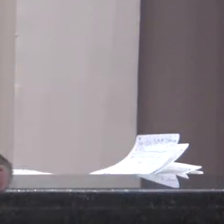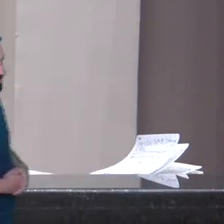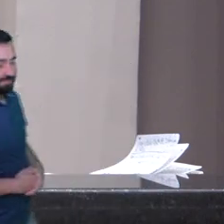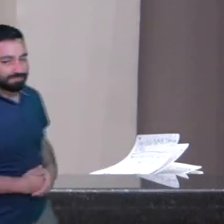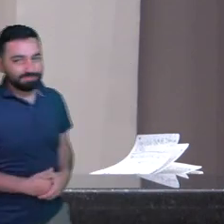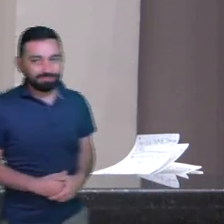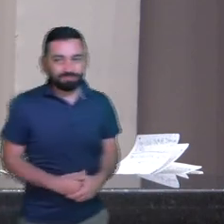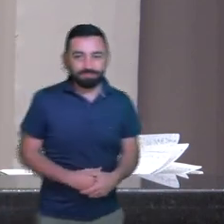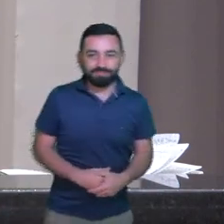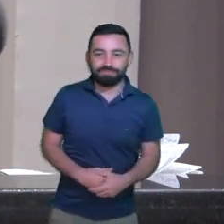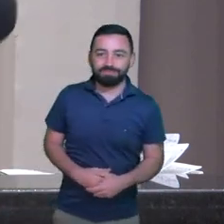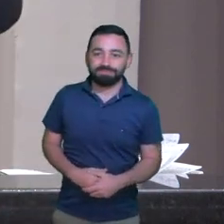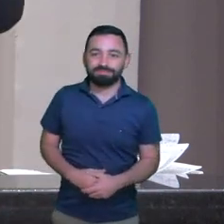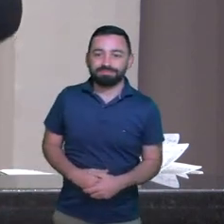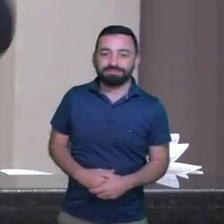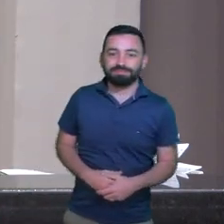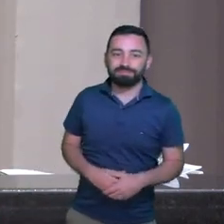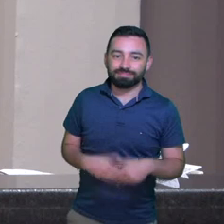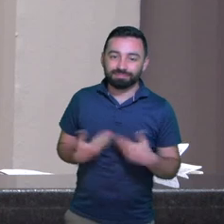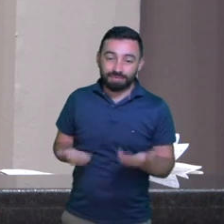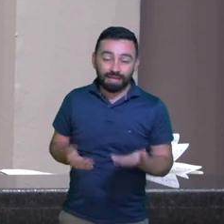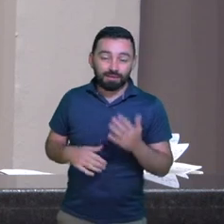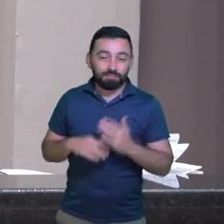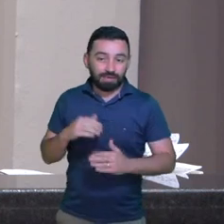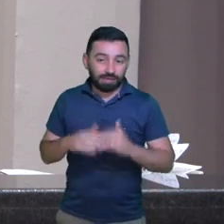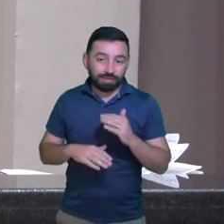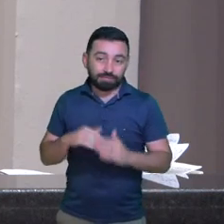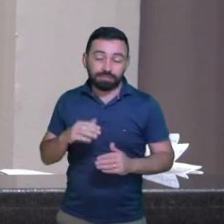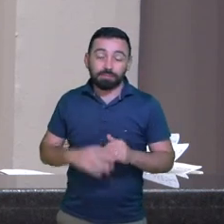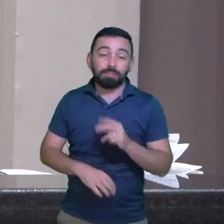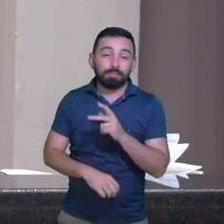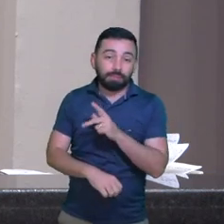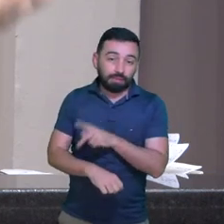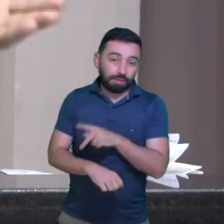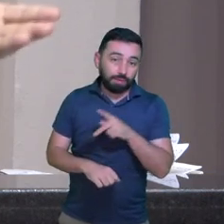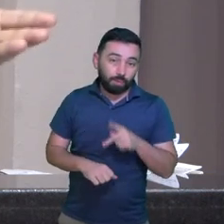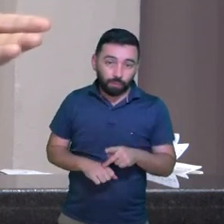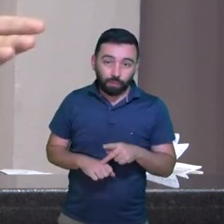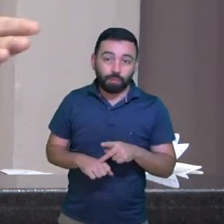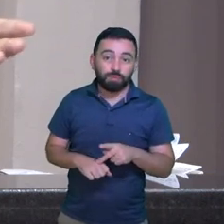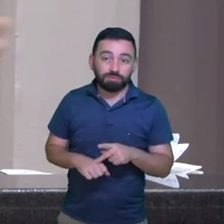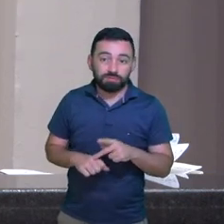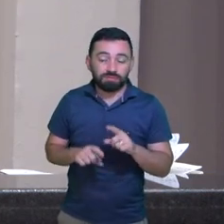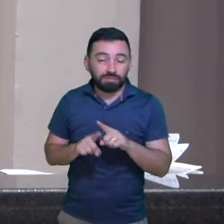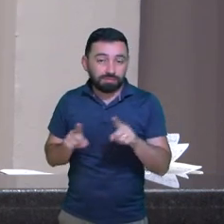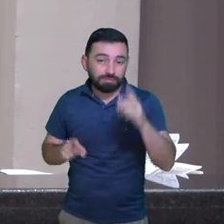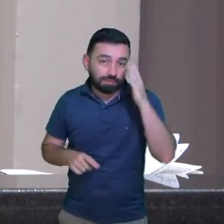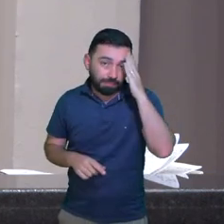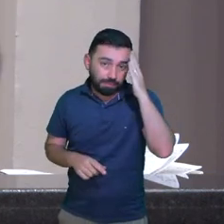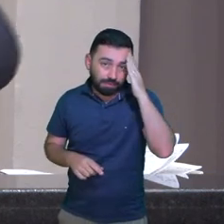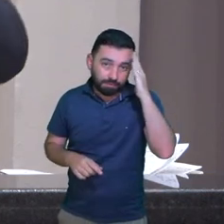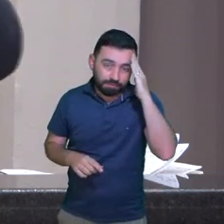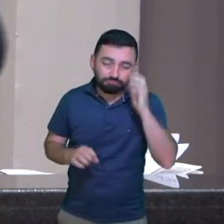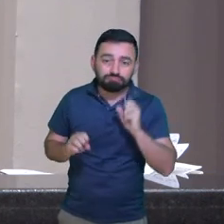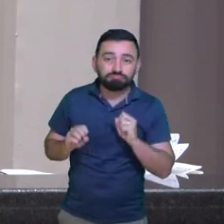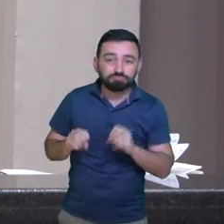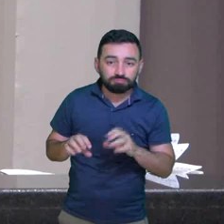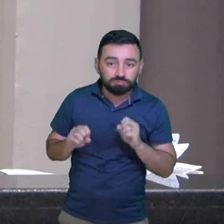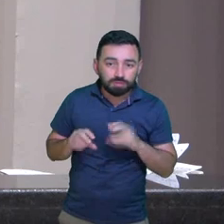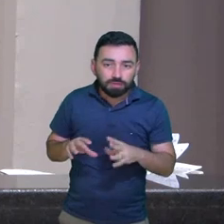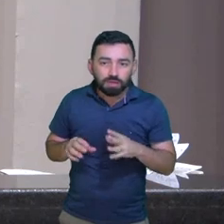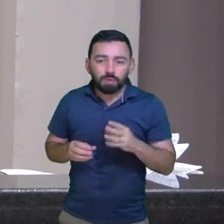fortalece a prática pedagógica vamos aí usar tardif saberes docentes identidade profissional né os saberes experienciais os saberes